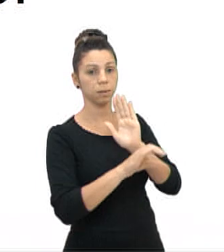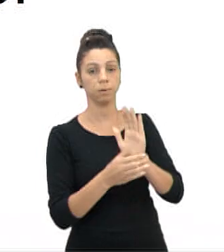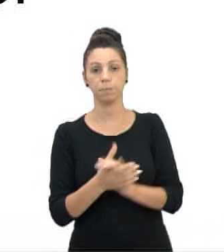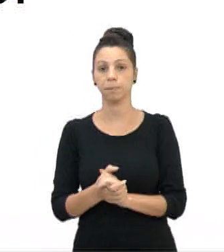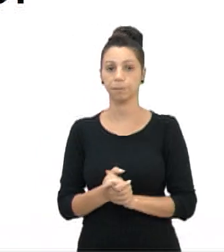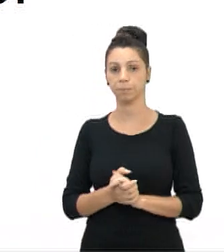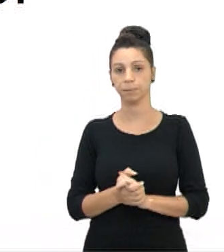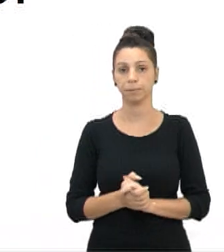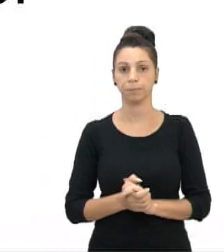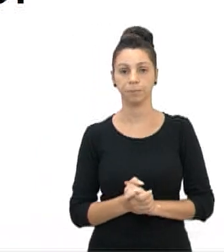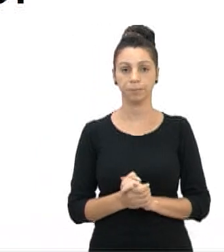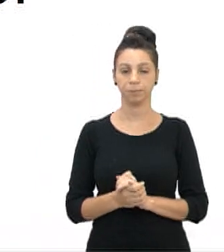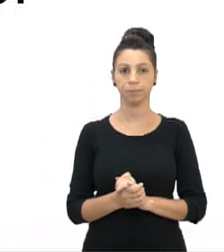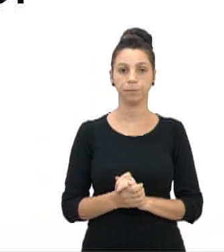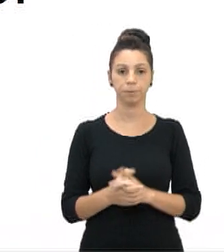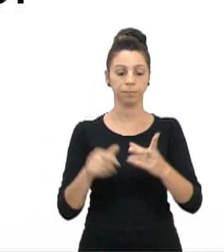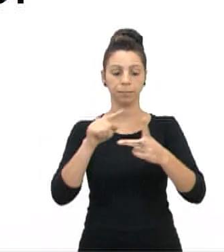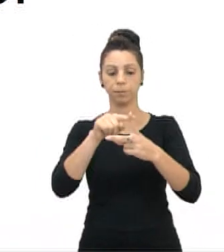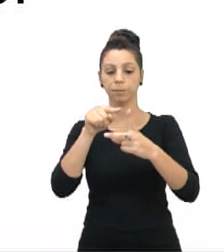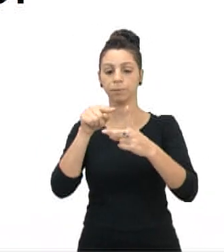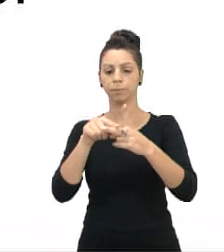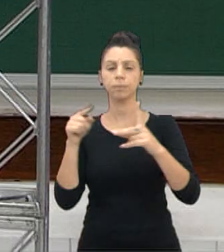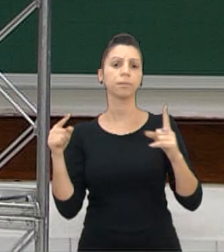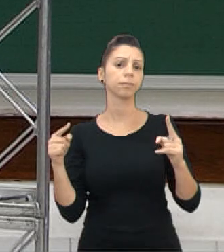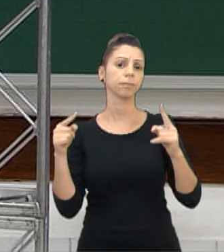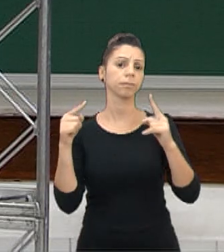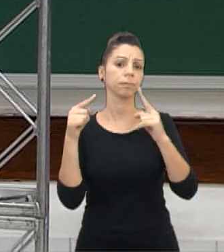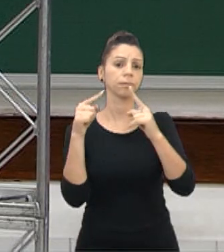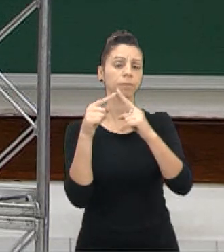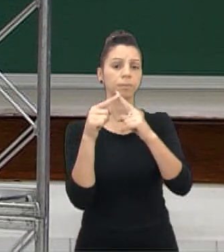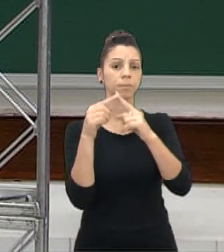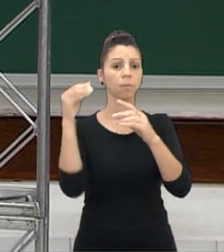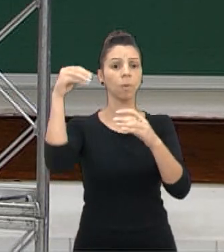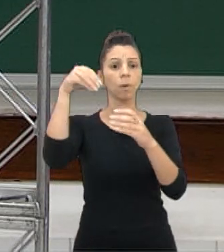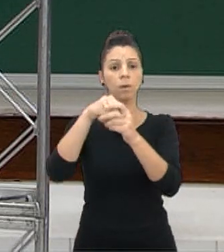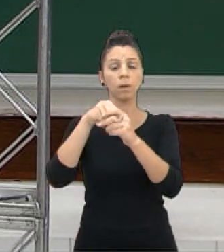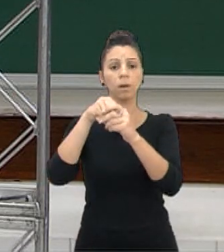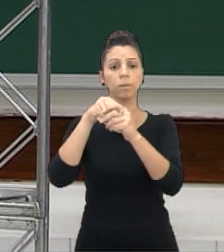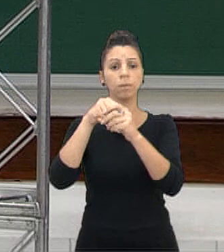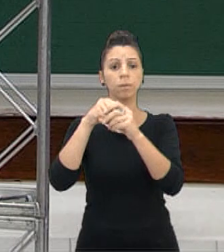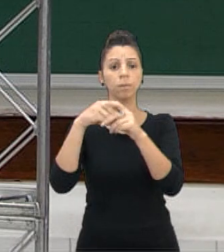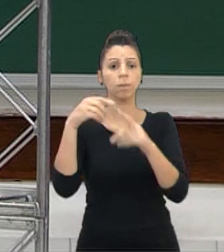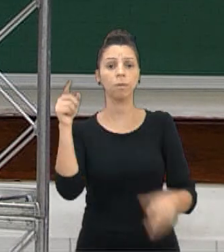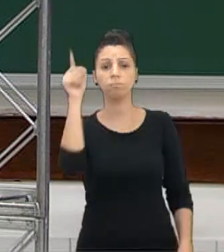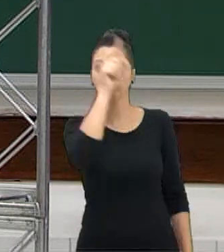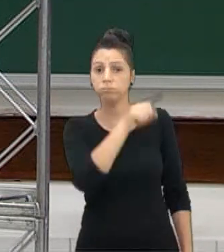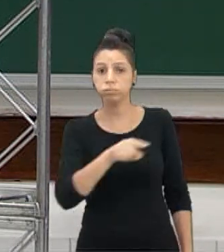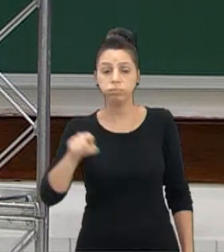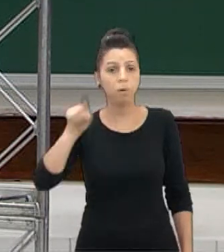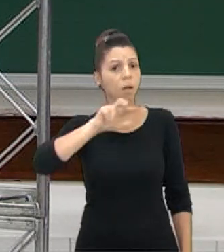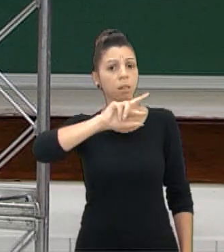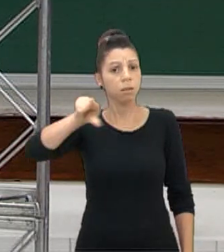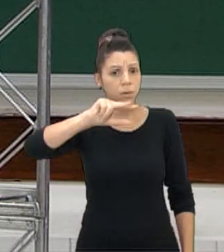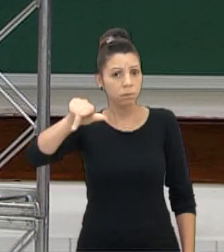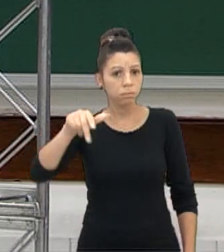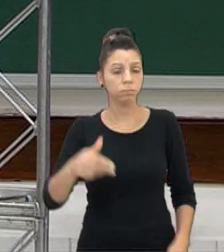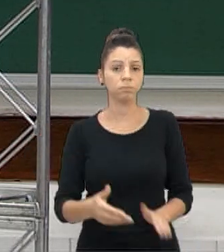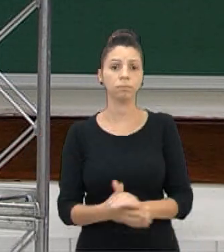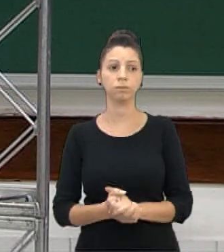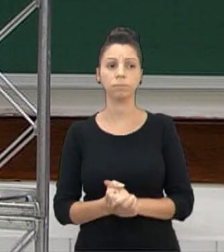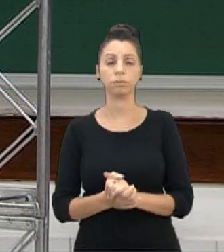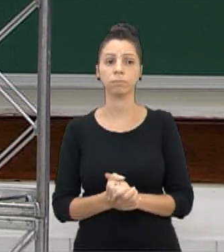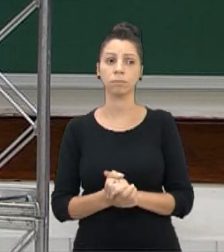lá. Ângulos cujos vértices não pertencem à circunferência. Bom, como